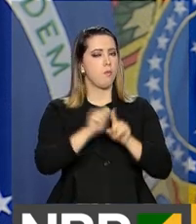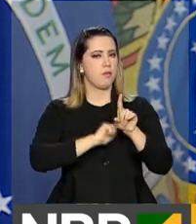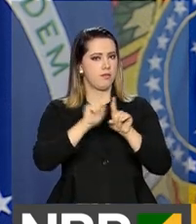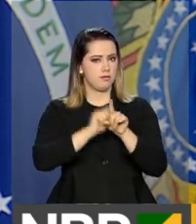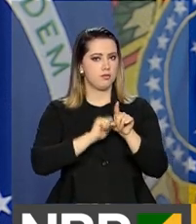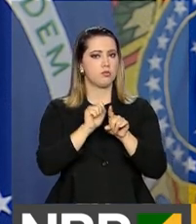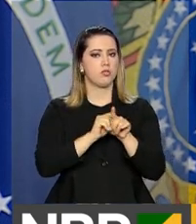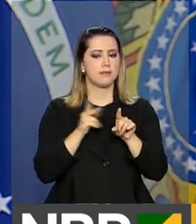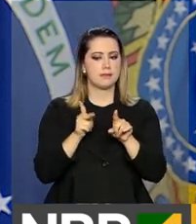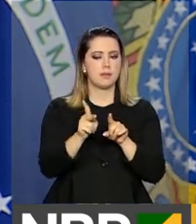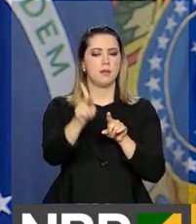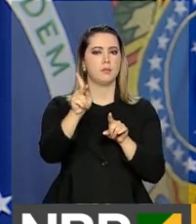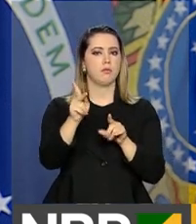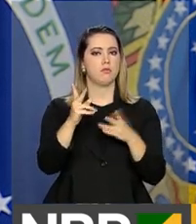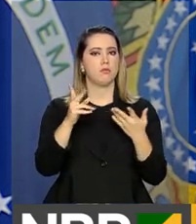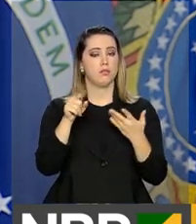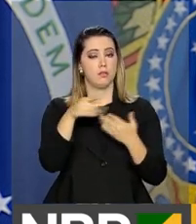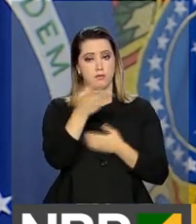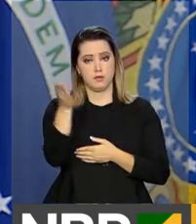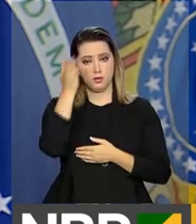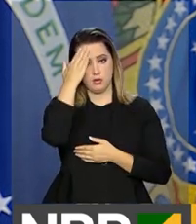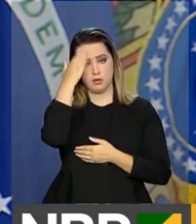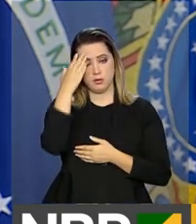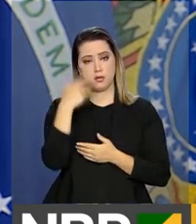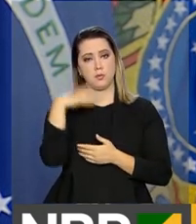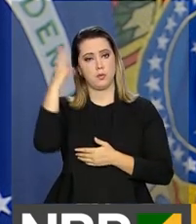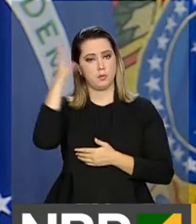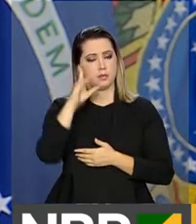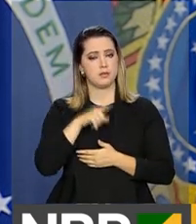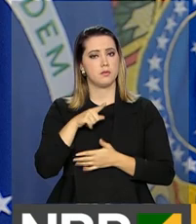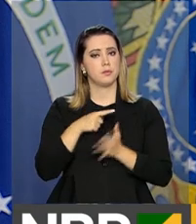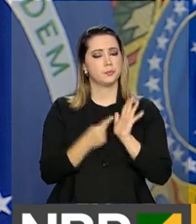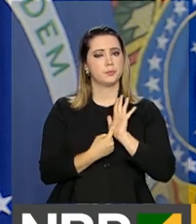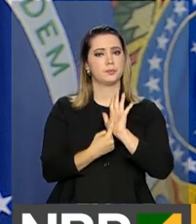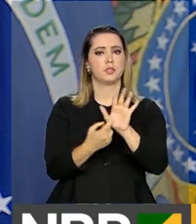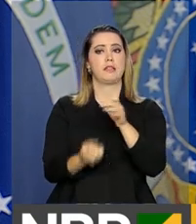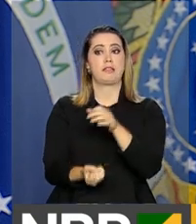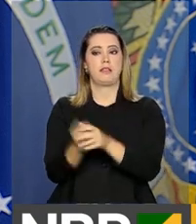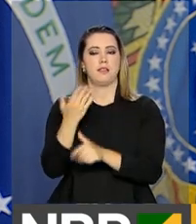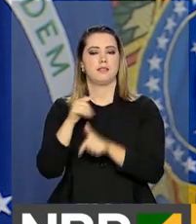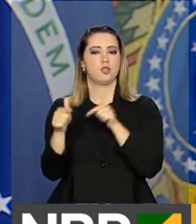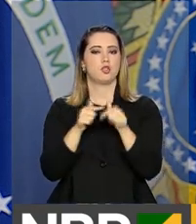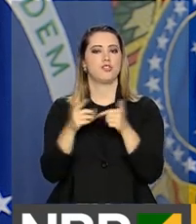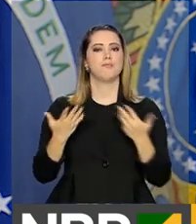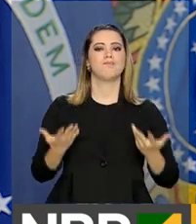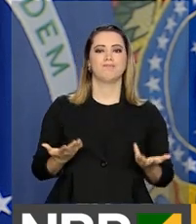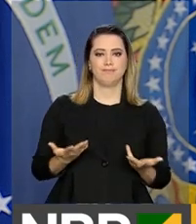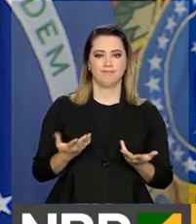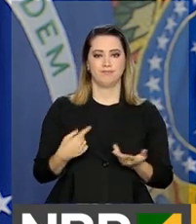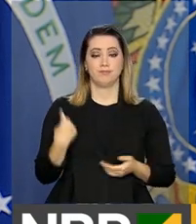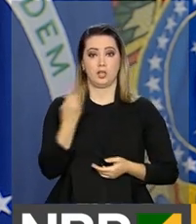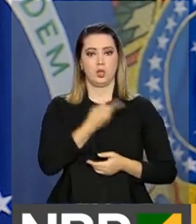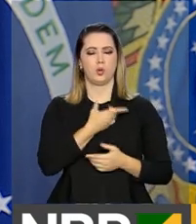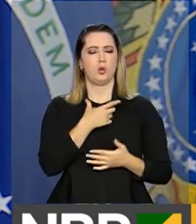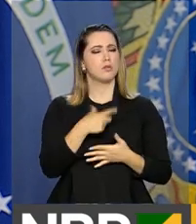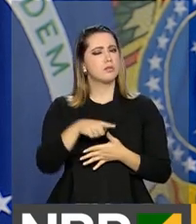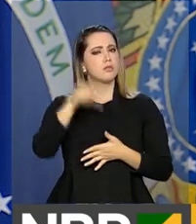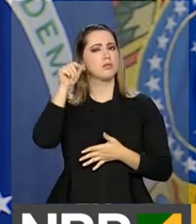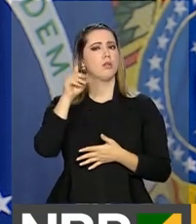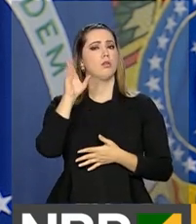senhores sabem melhor do que eu o brasil registra a criação de empregos nossas opções